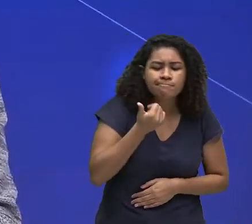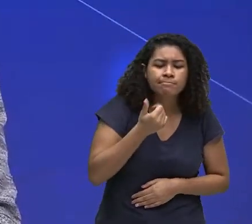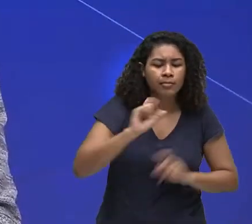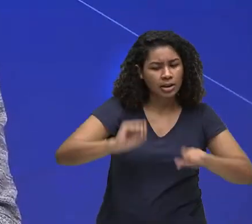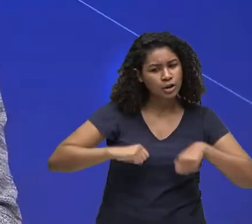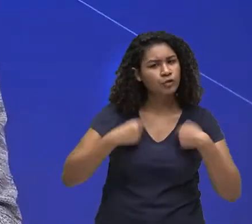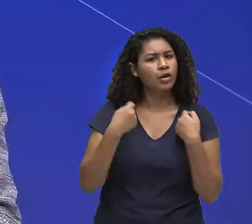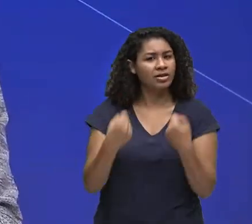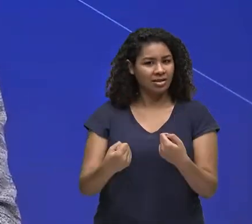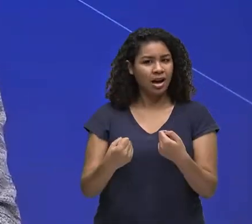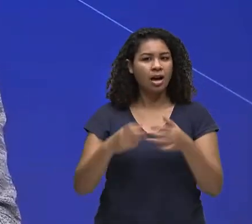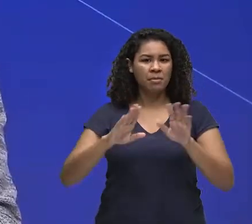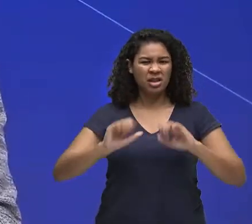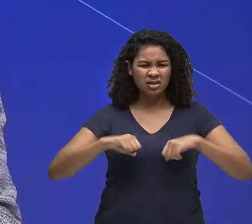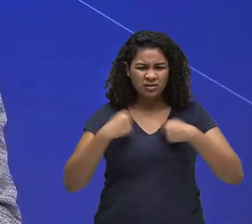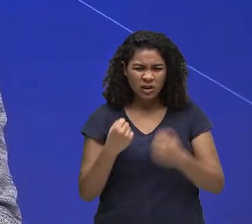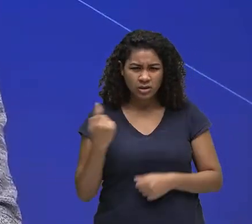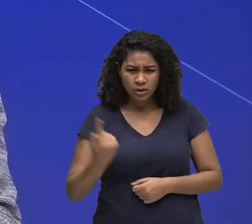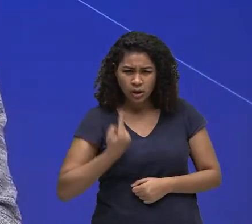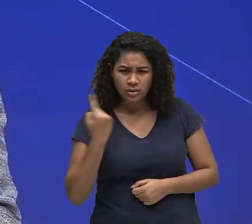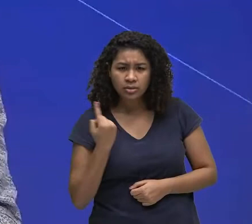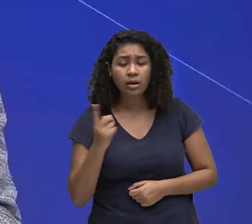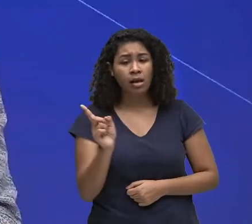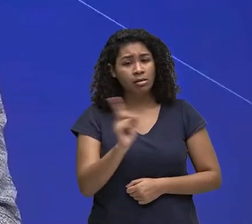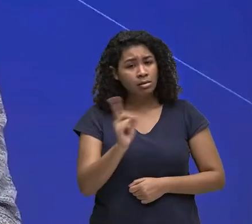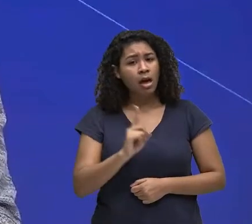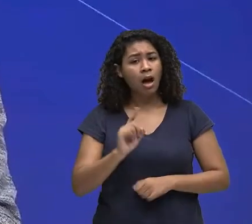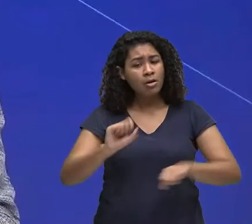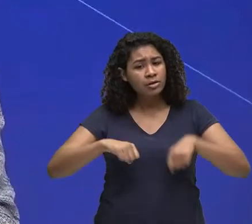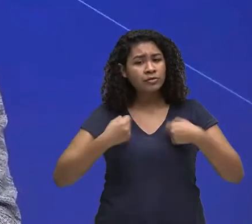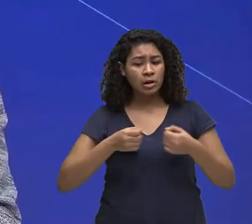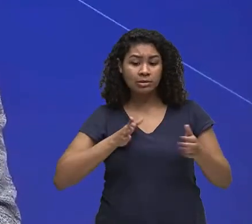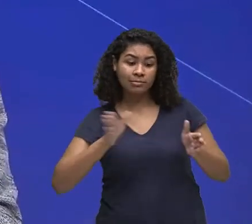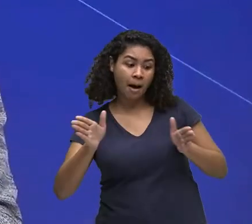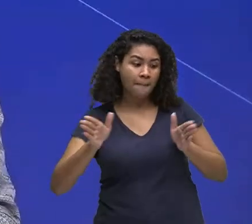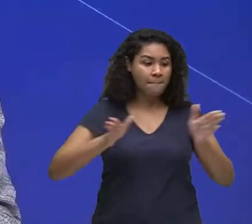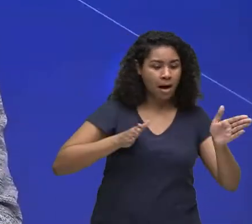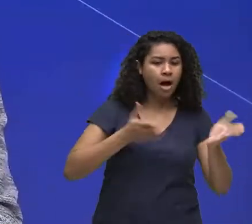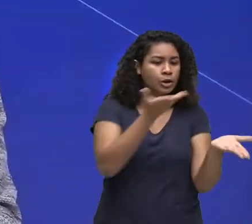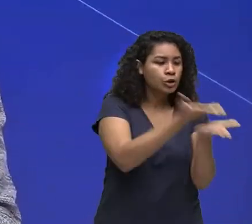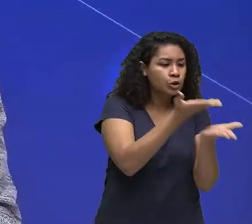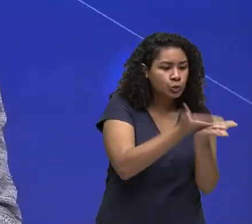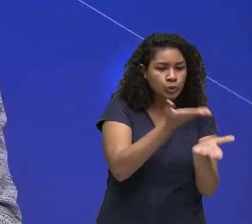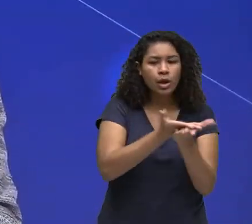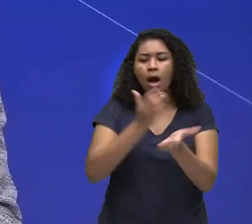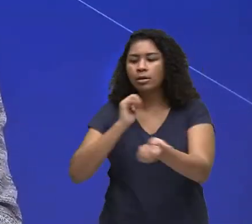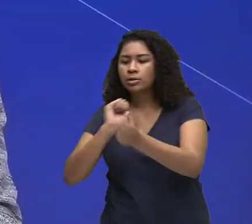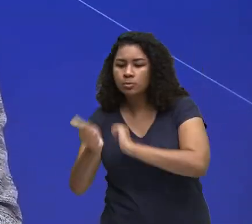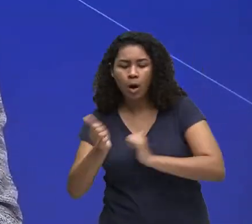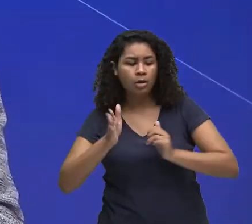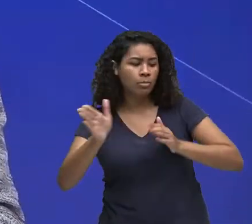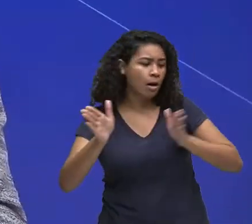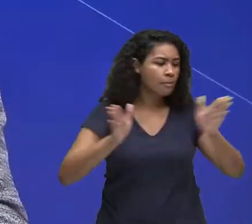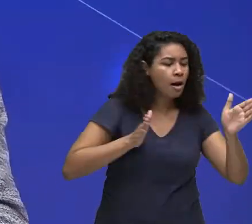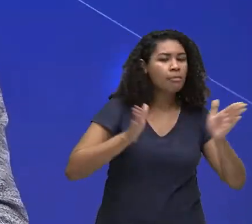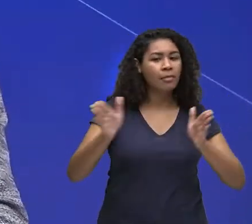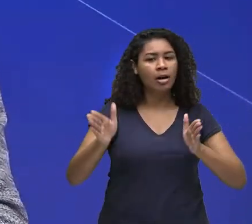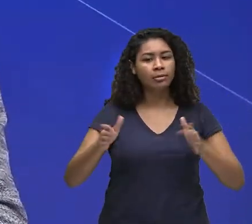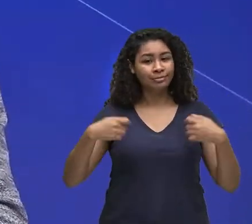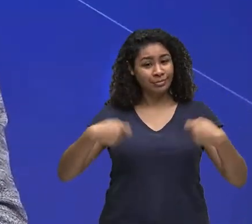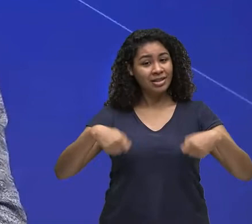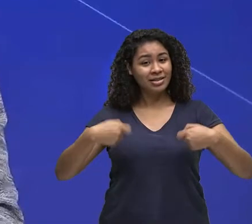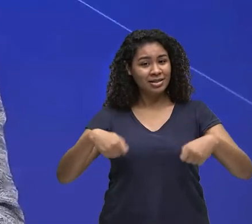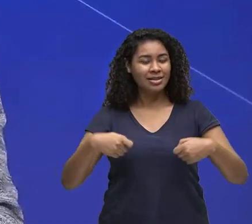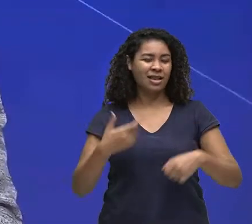dedicar isoladamente, fazer o corre em amplos sentidos, né? Estudar. Eu, por exemplo,